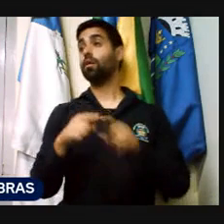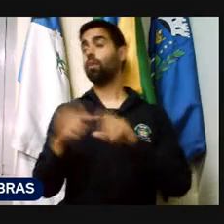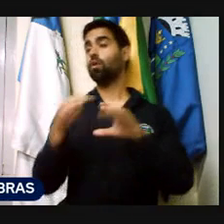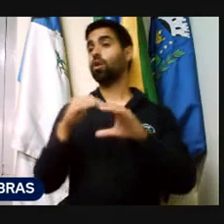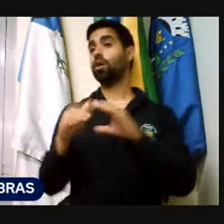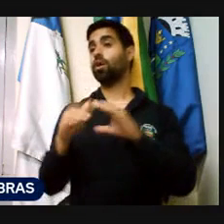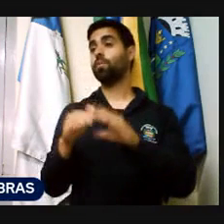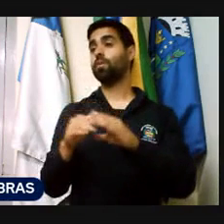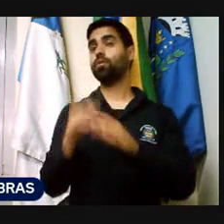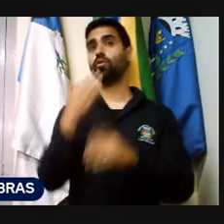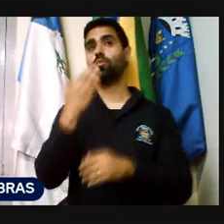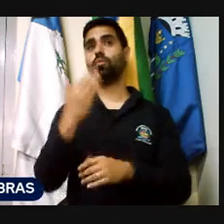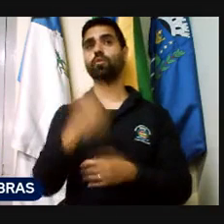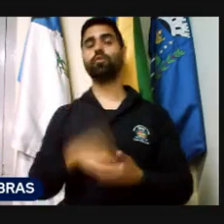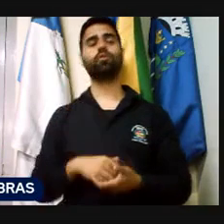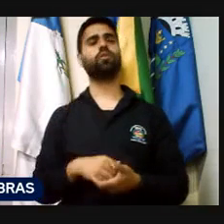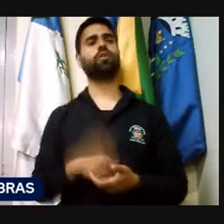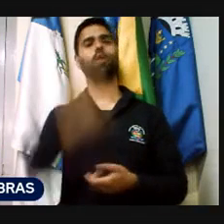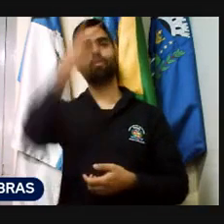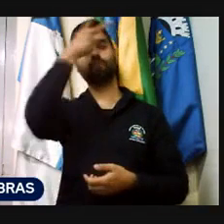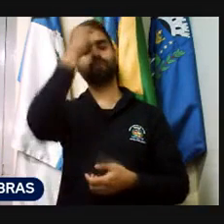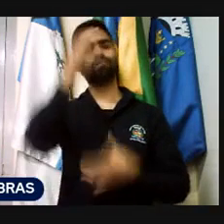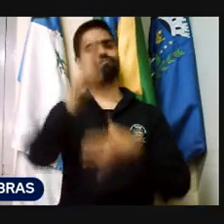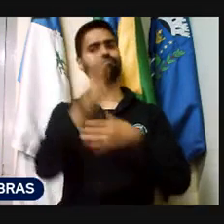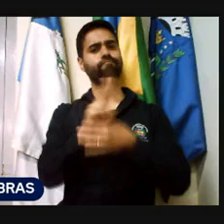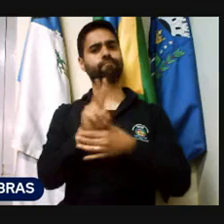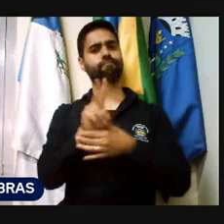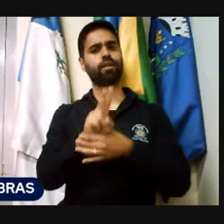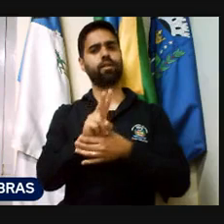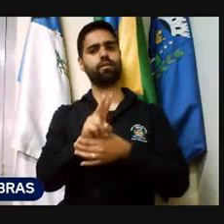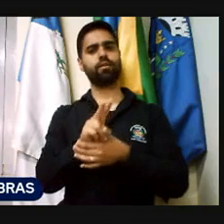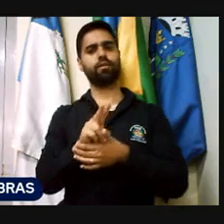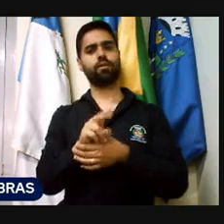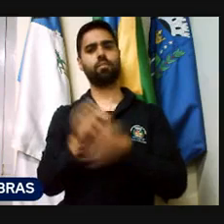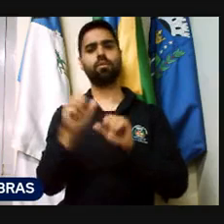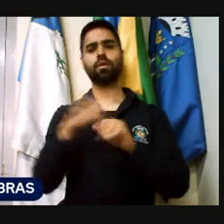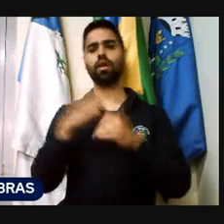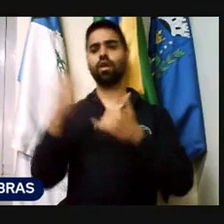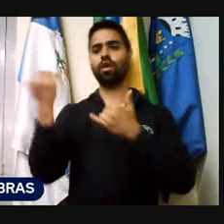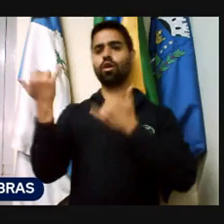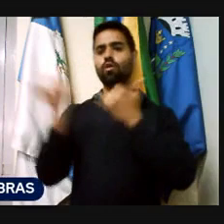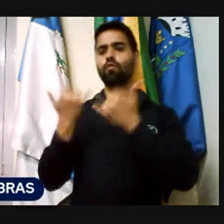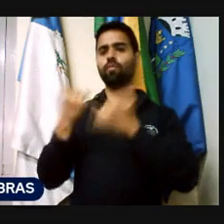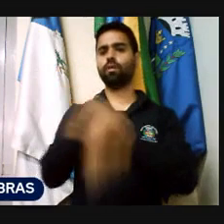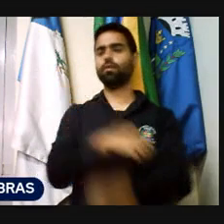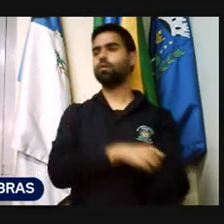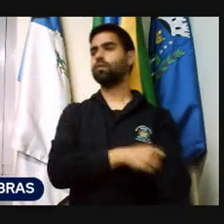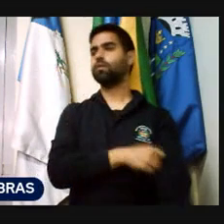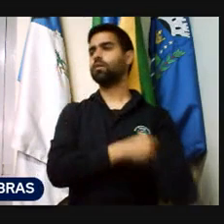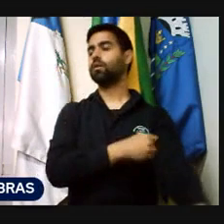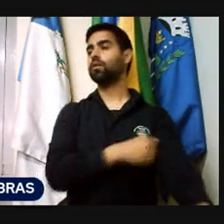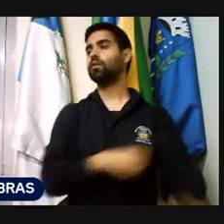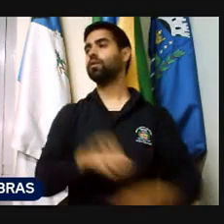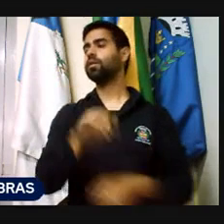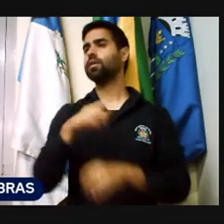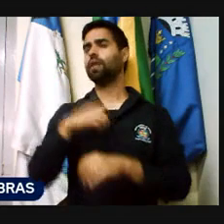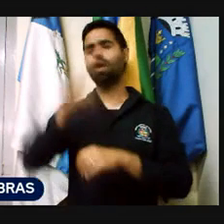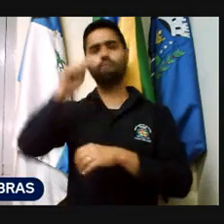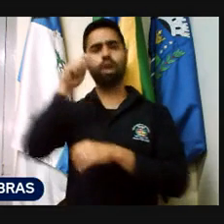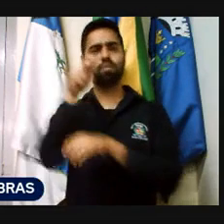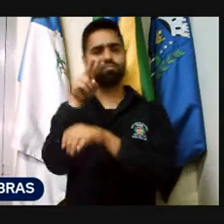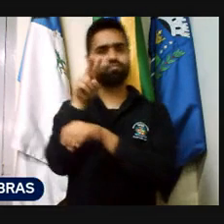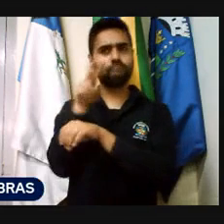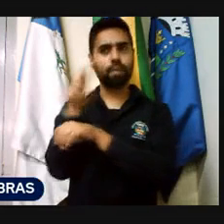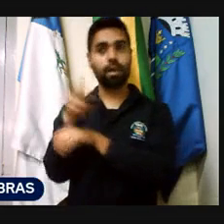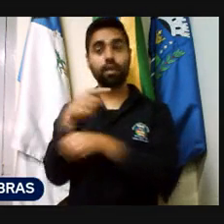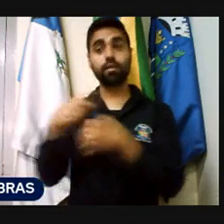encaminhamento do presente requerimento, solicitando à Prefeitura Municipal de Valença informação a respeito da existência de câmeras de monitoramento em